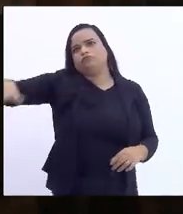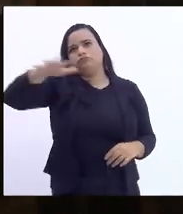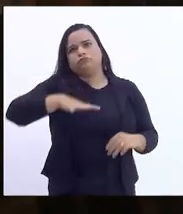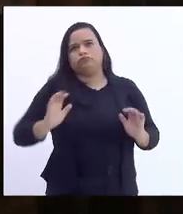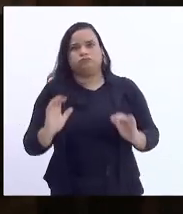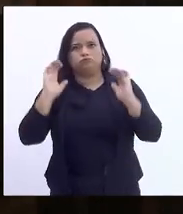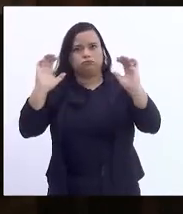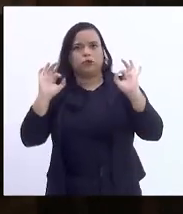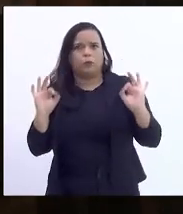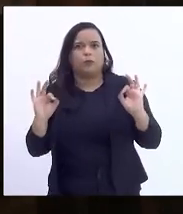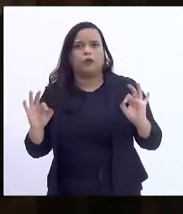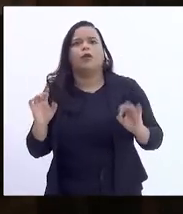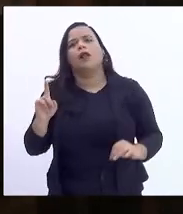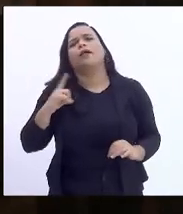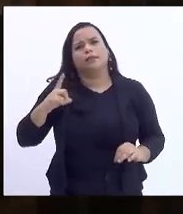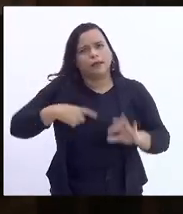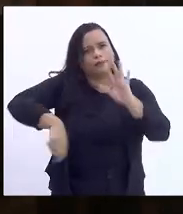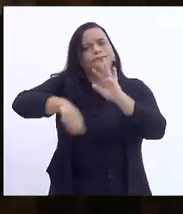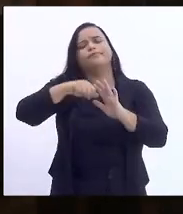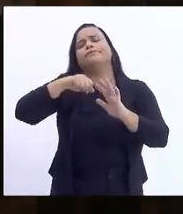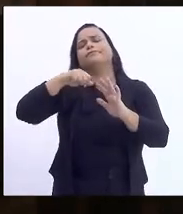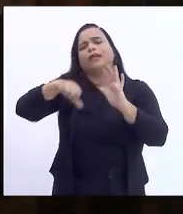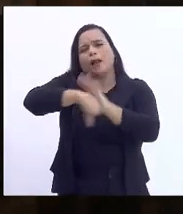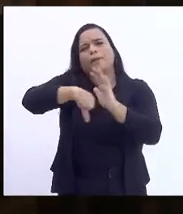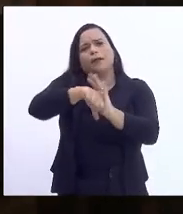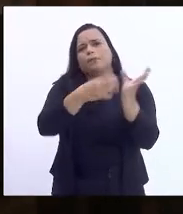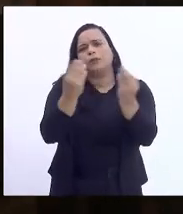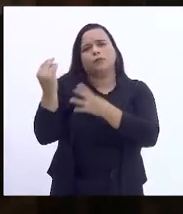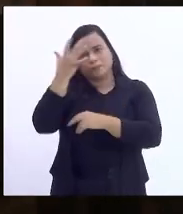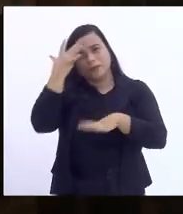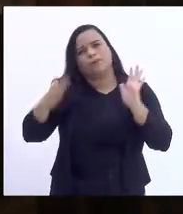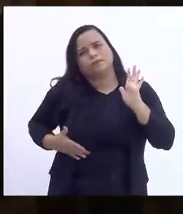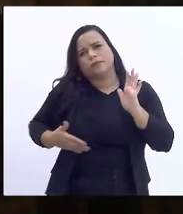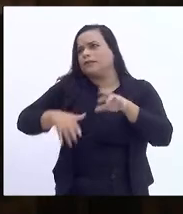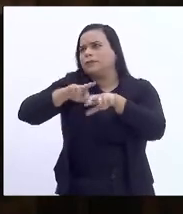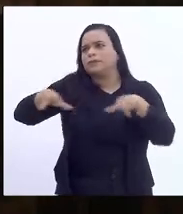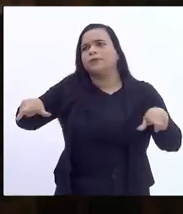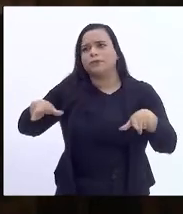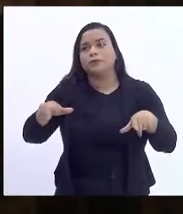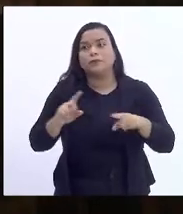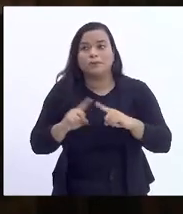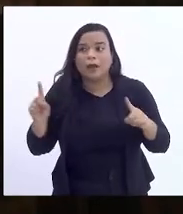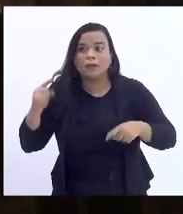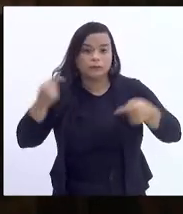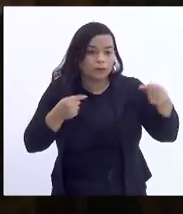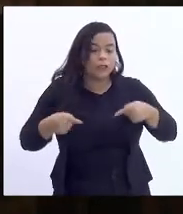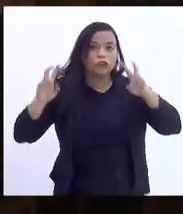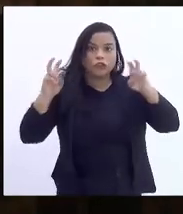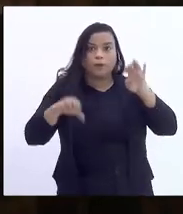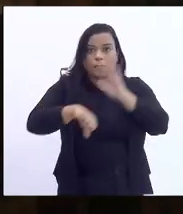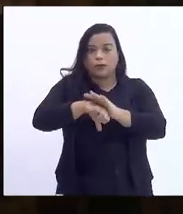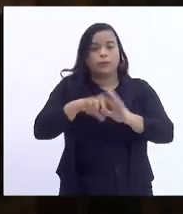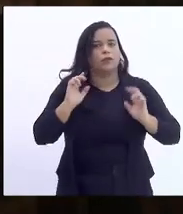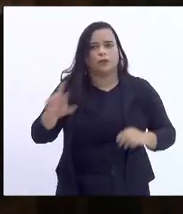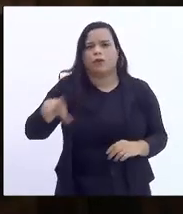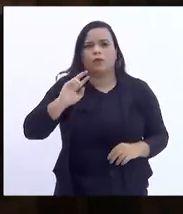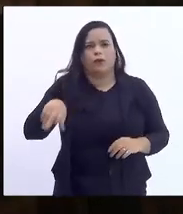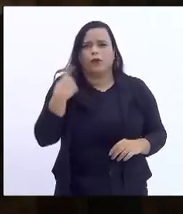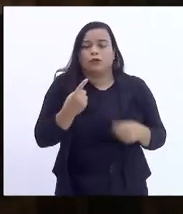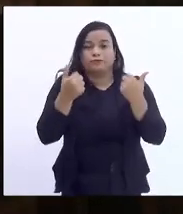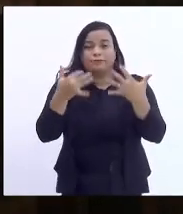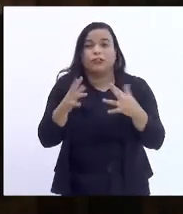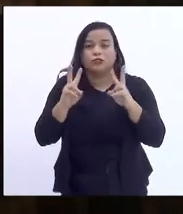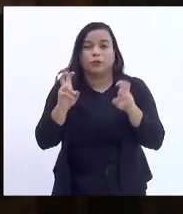de que tem muito mais criminosos do que qualquer favela do Rio de Janeiro Então nós não estamos debatendo a criminalidade nós tamos debatendo aqui